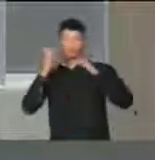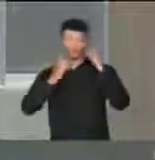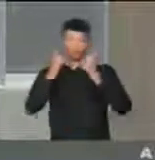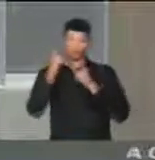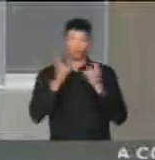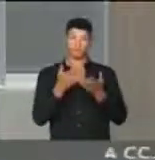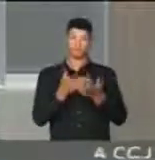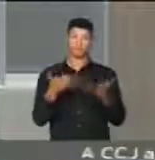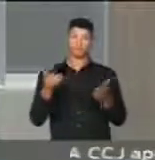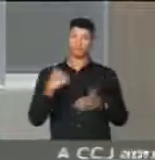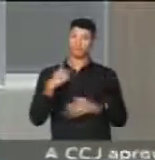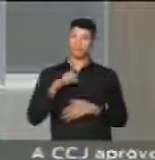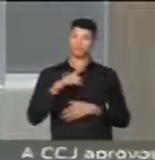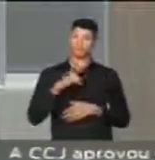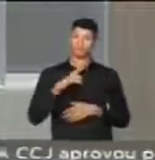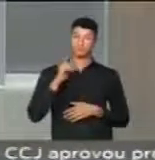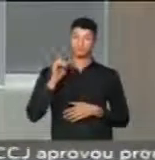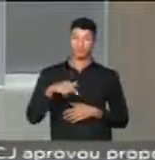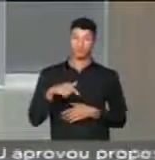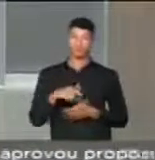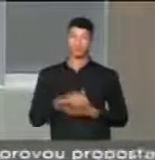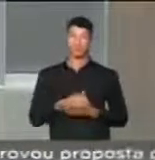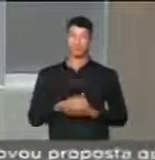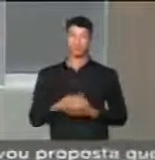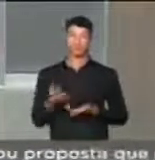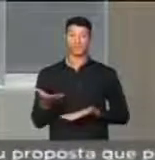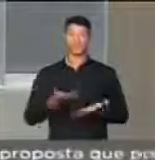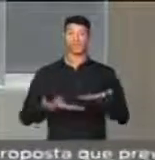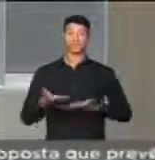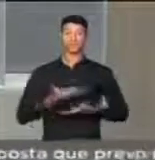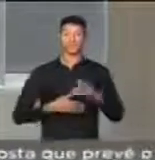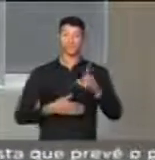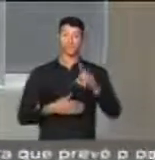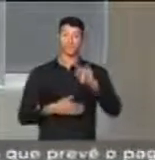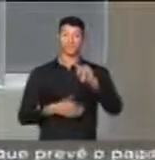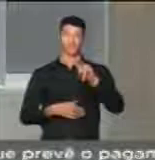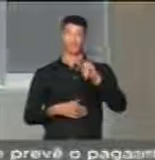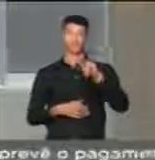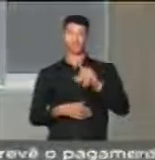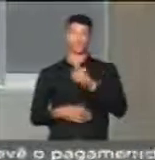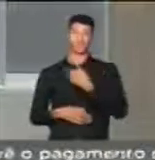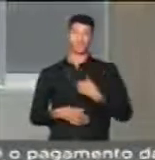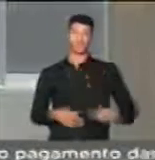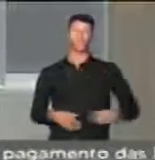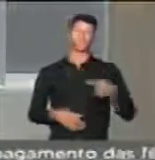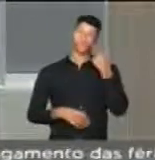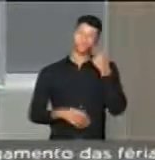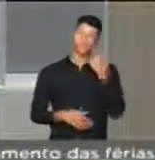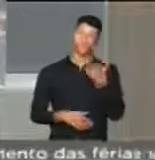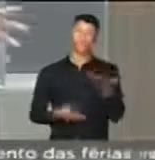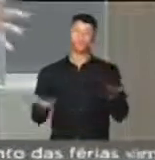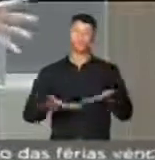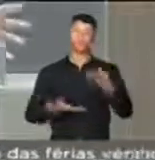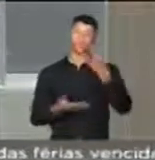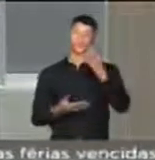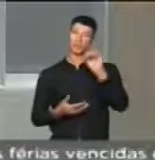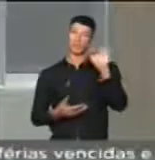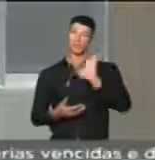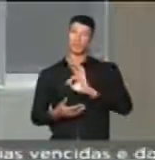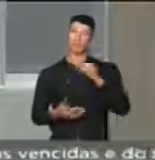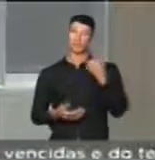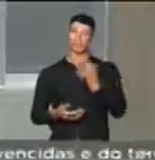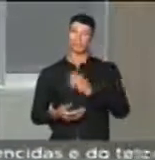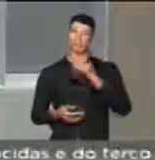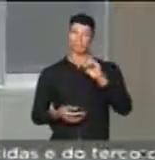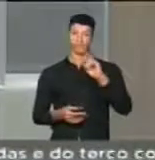senhor ministro, que eu tenho é com relação à dívida pública. O senhor veja bem, hoje 40% do